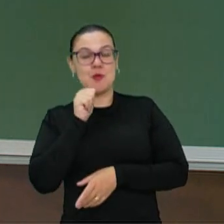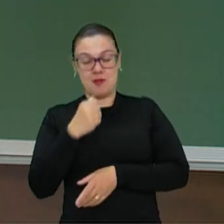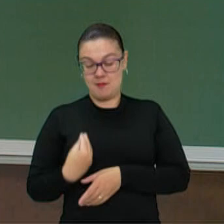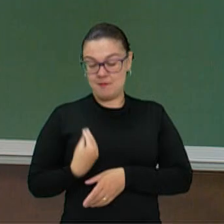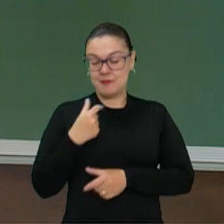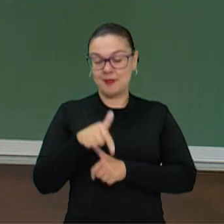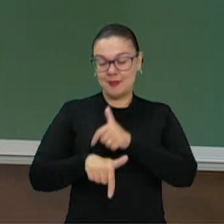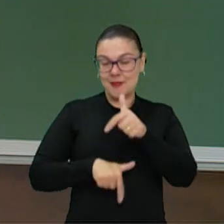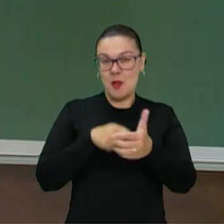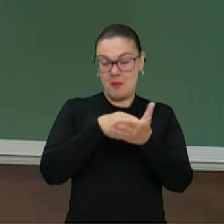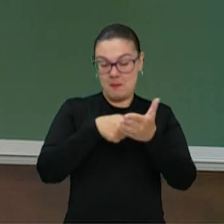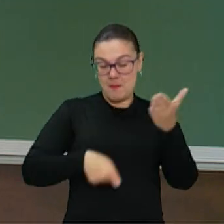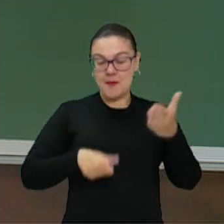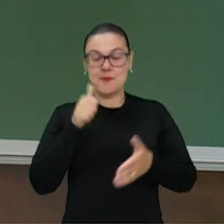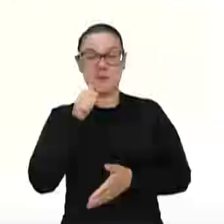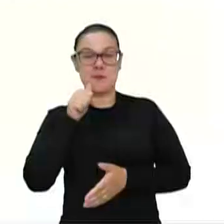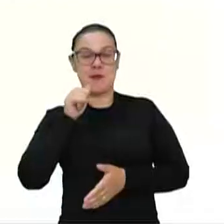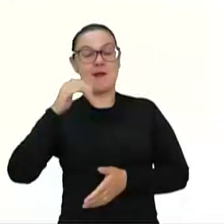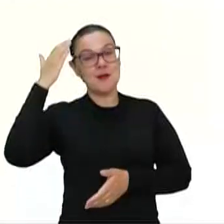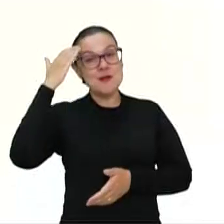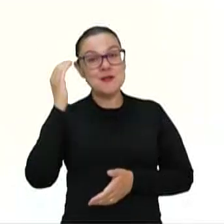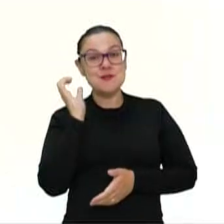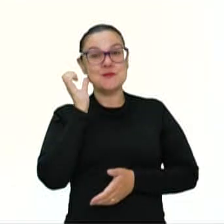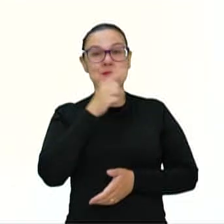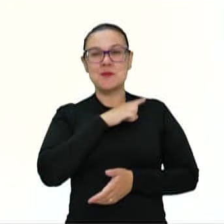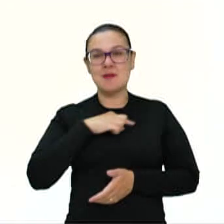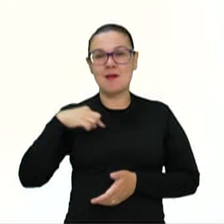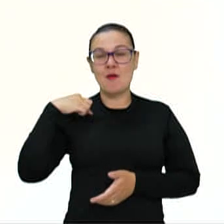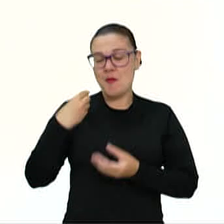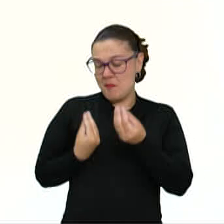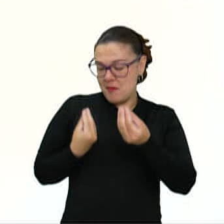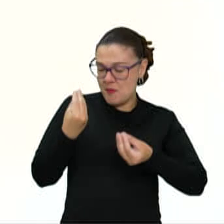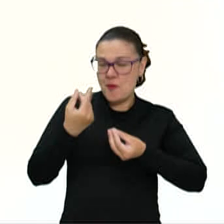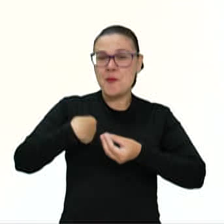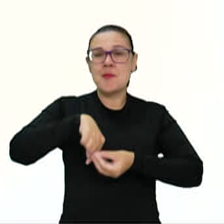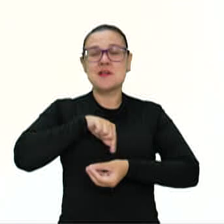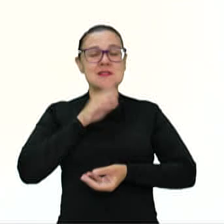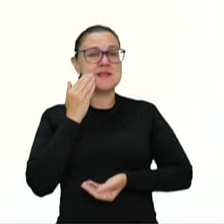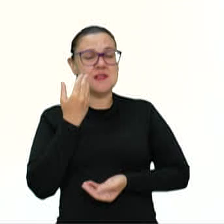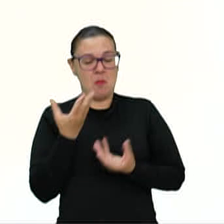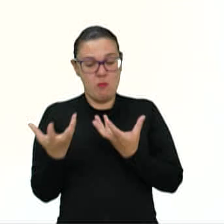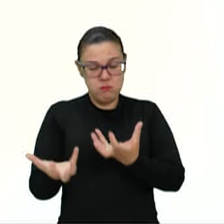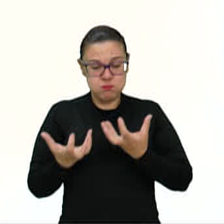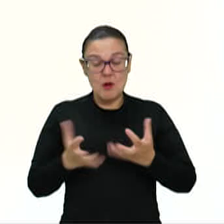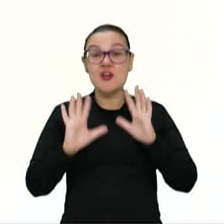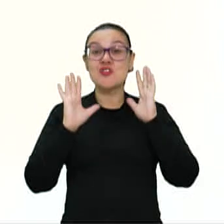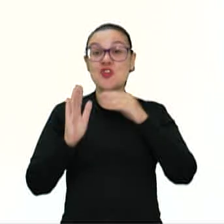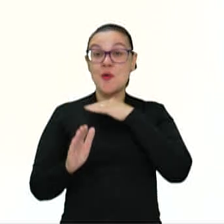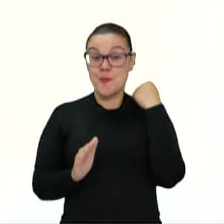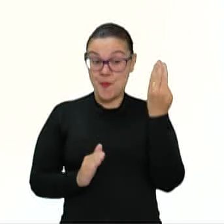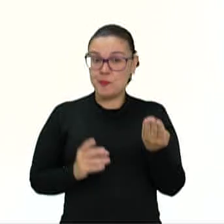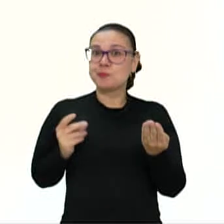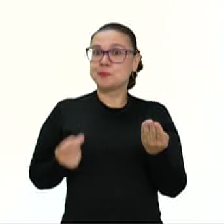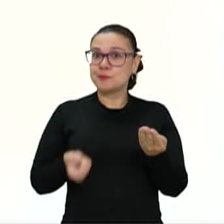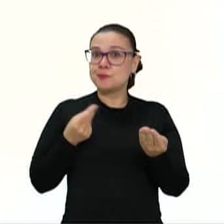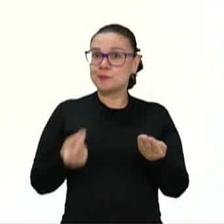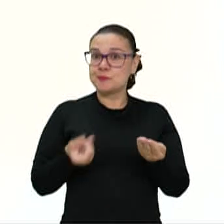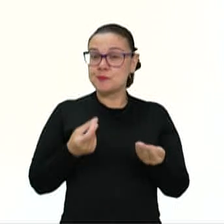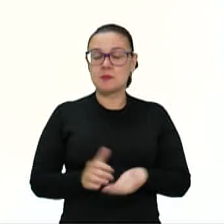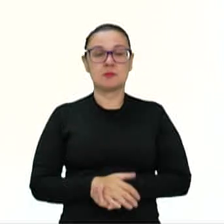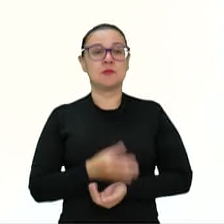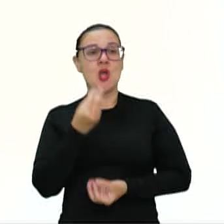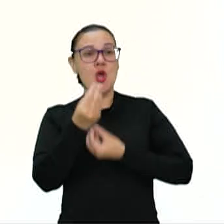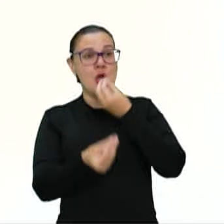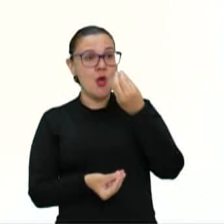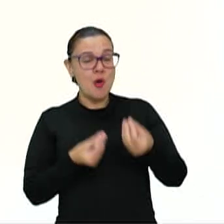vida e a obra de Júlia da Costa. Mas como nós sabemos tanto sobre ela, se ela já morreu há tanto tempo? Como